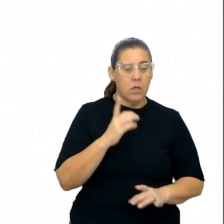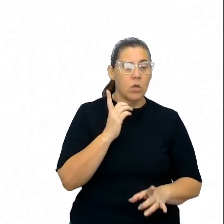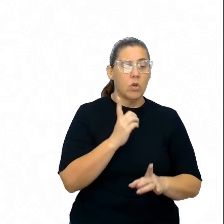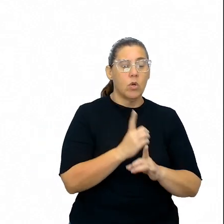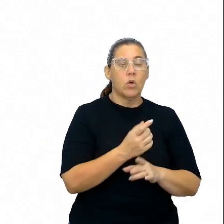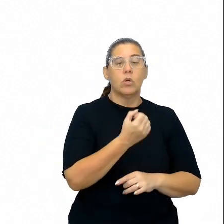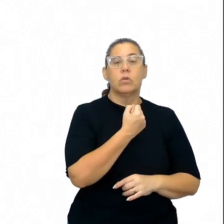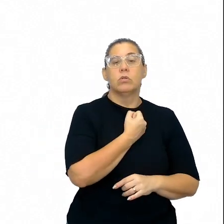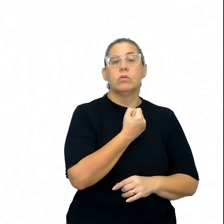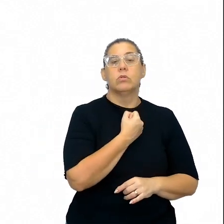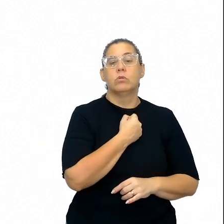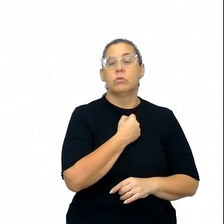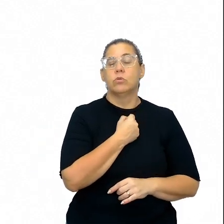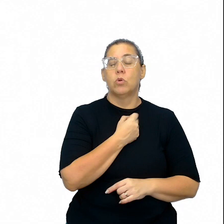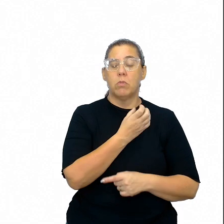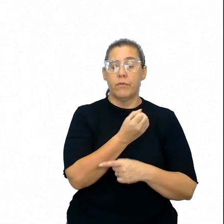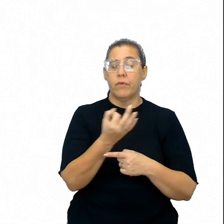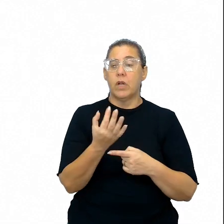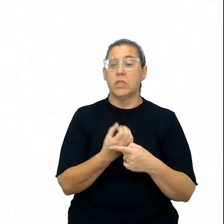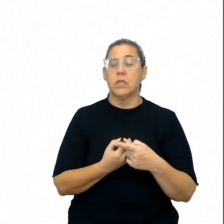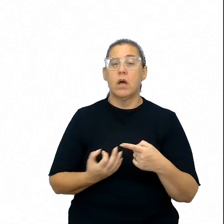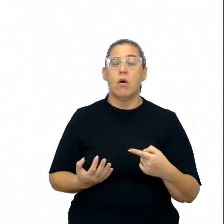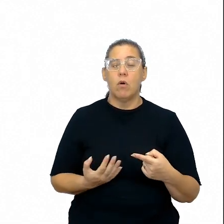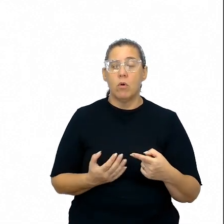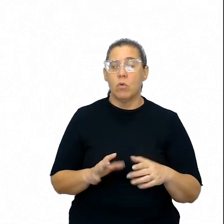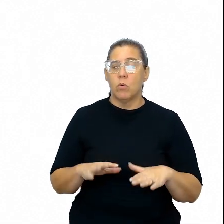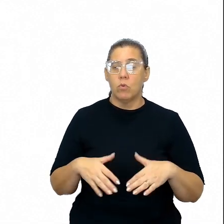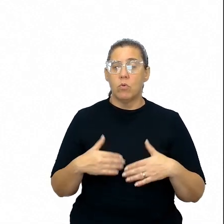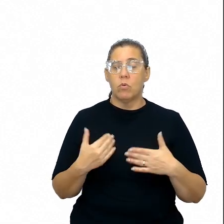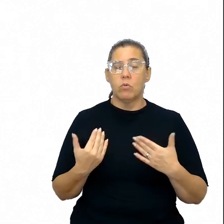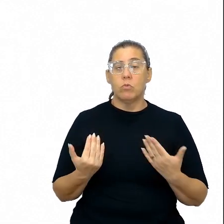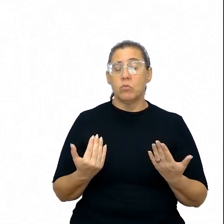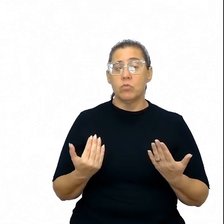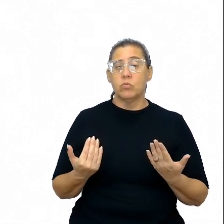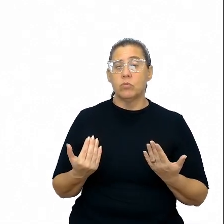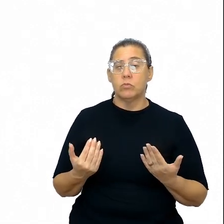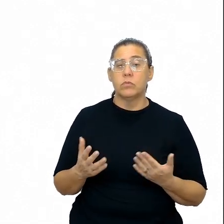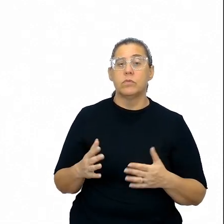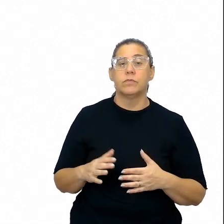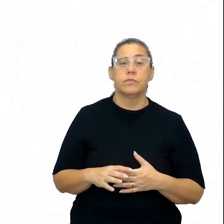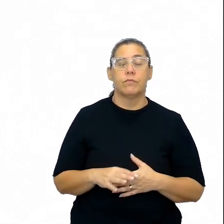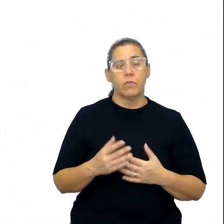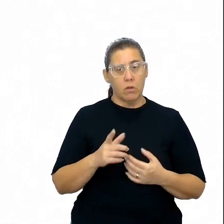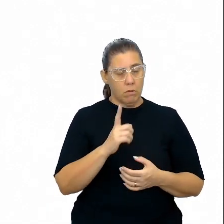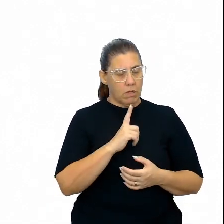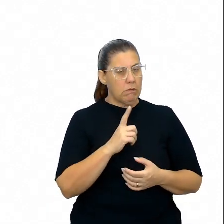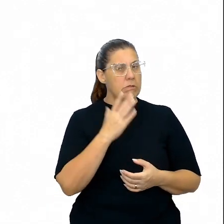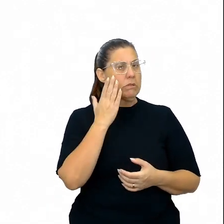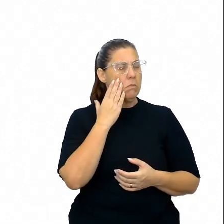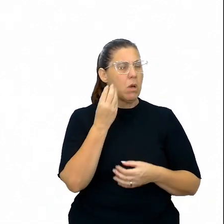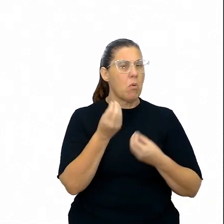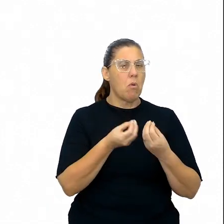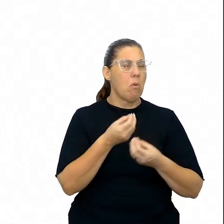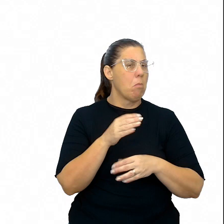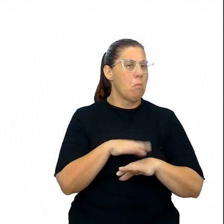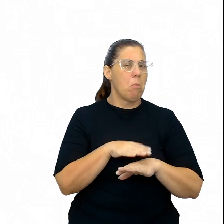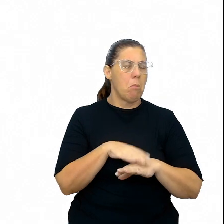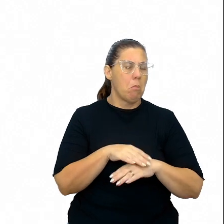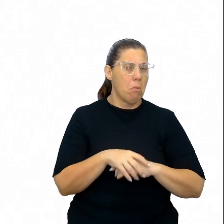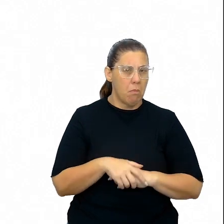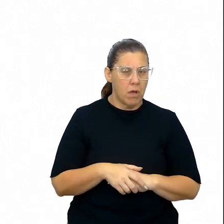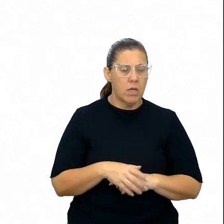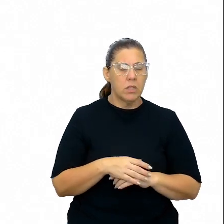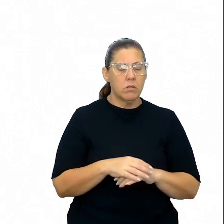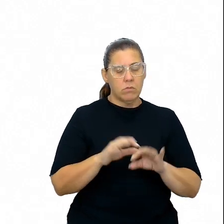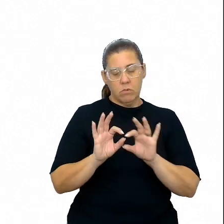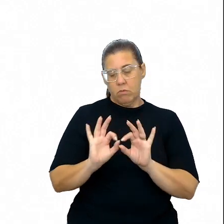número fracionário e boto números inteiros ali? Né? Então, o aluno tem que ter essa noção de funciona. Então, talvez se eu colocasse